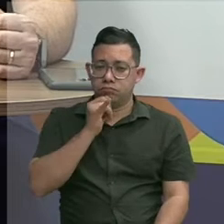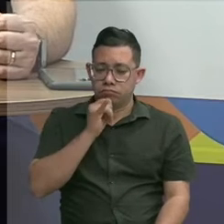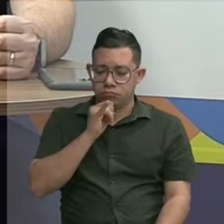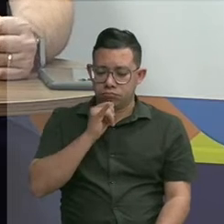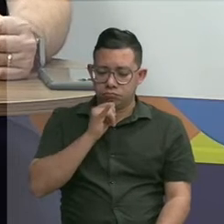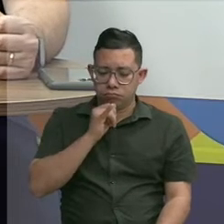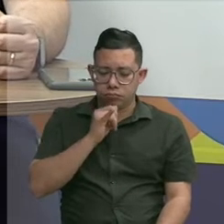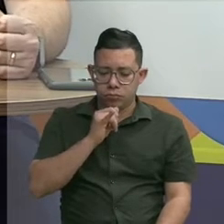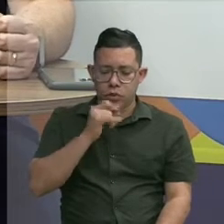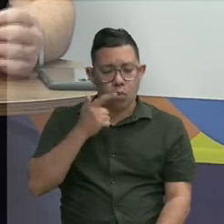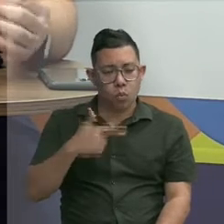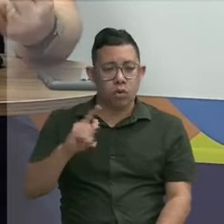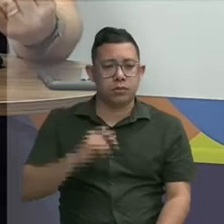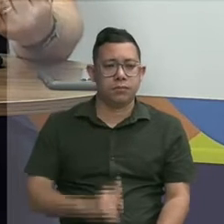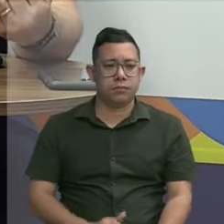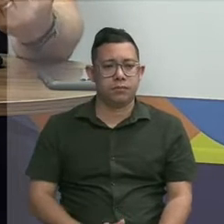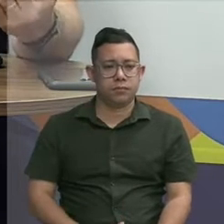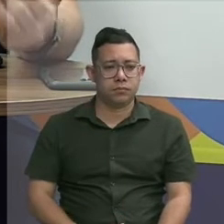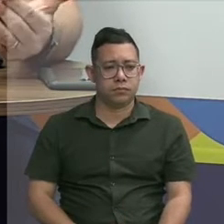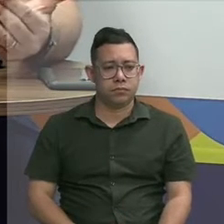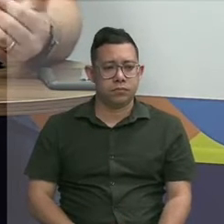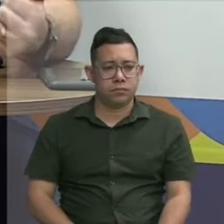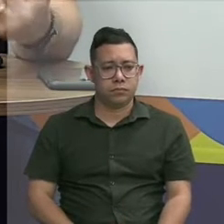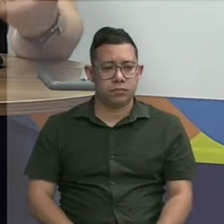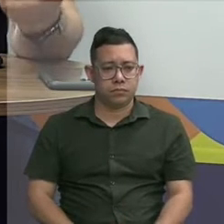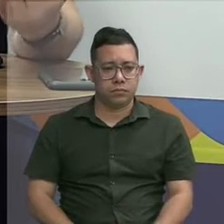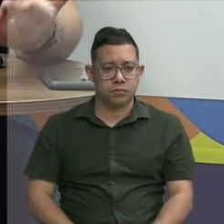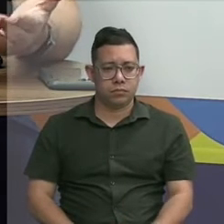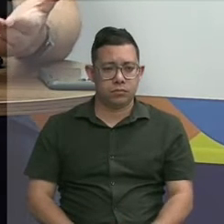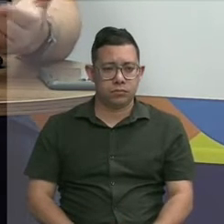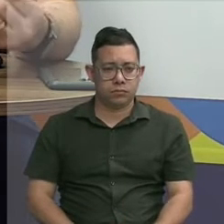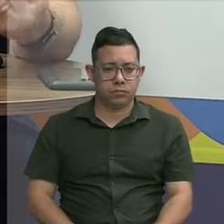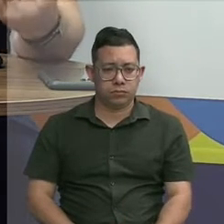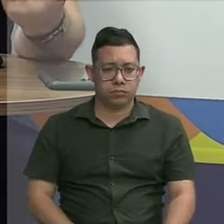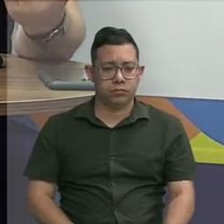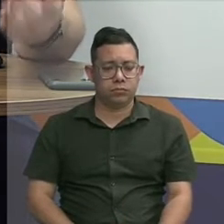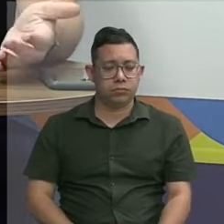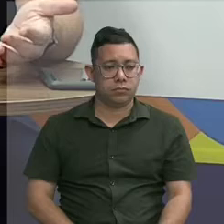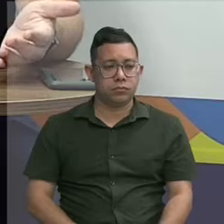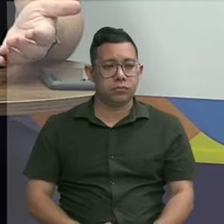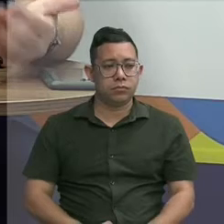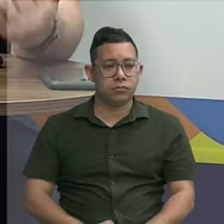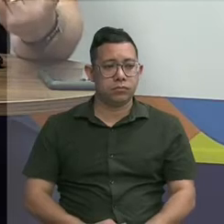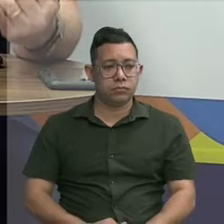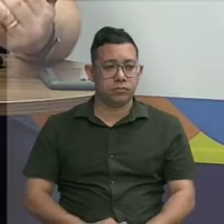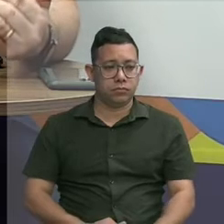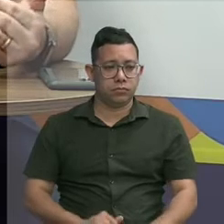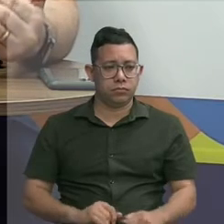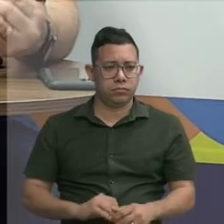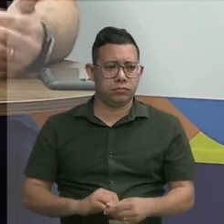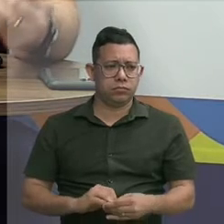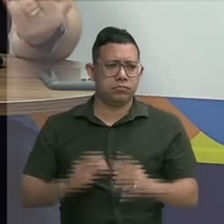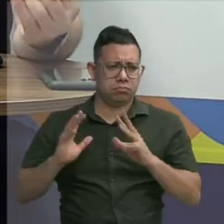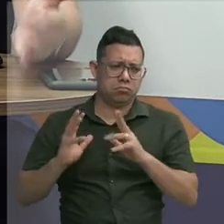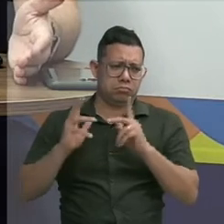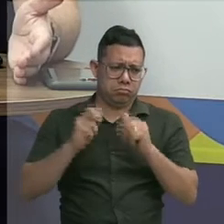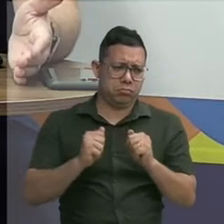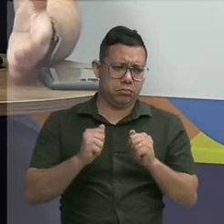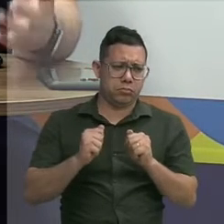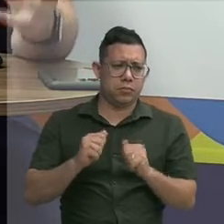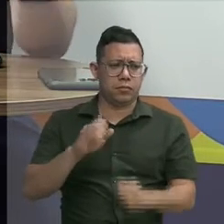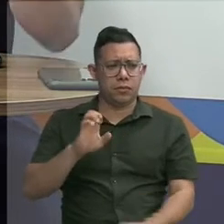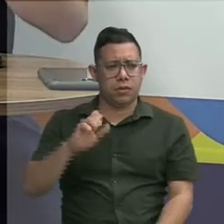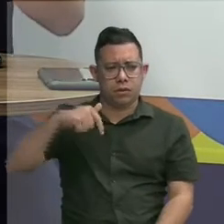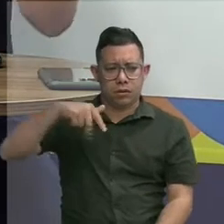exemplo e agora toda equação do segundo grau com uma incógnita pode ser reduzida a